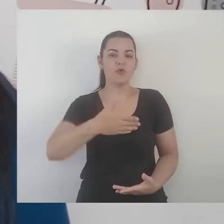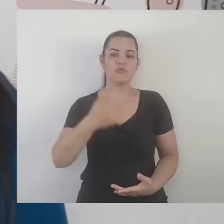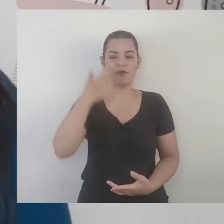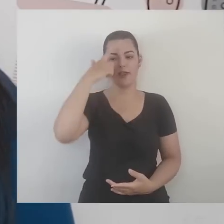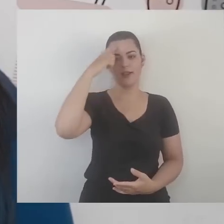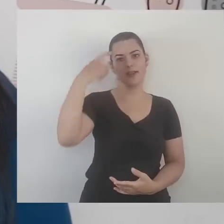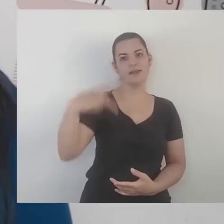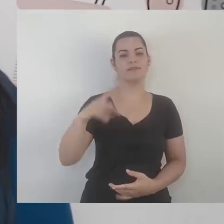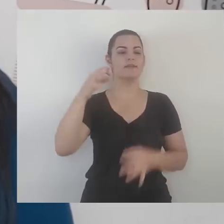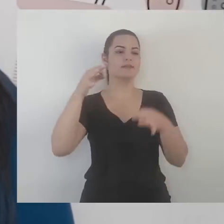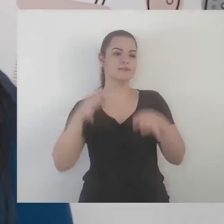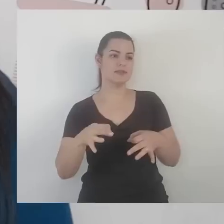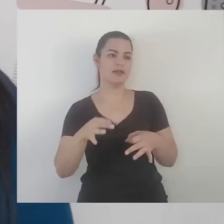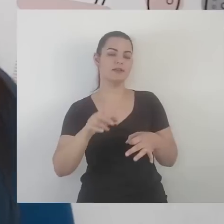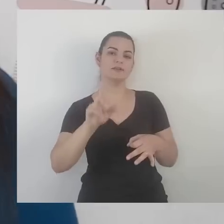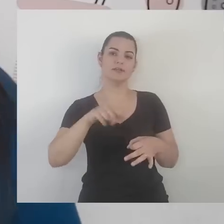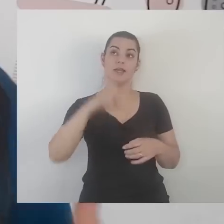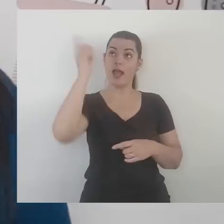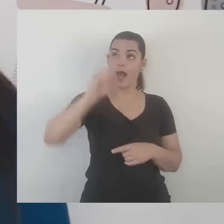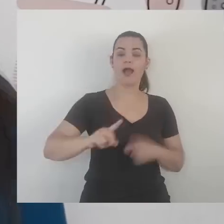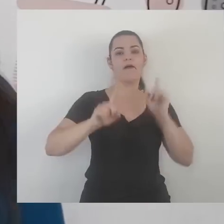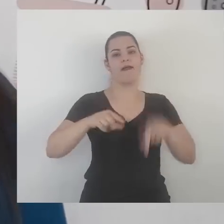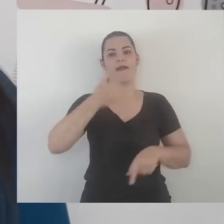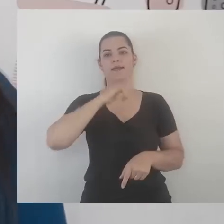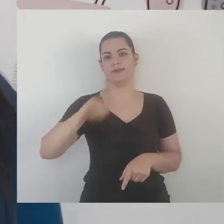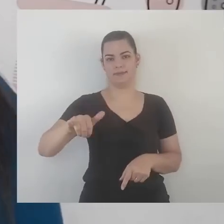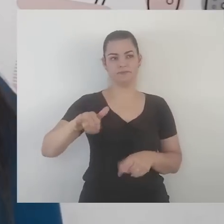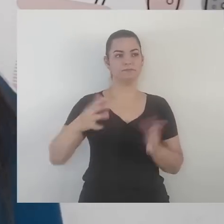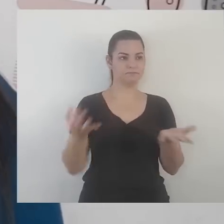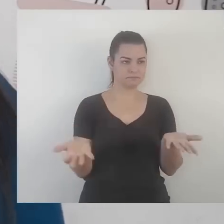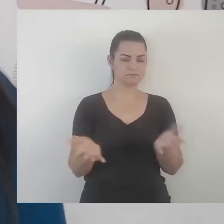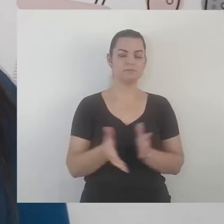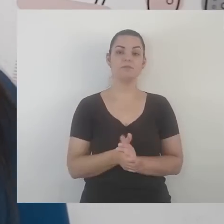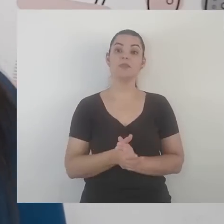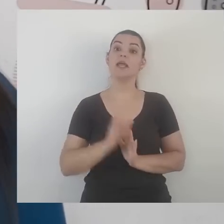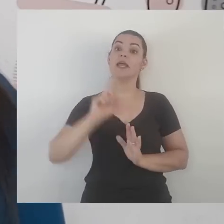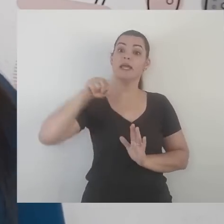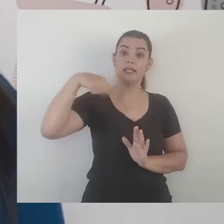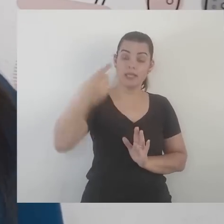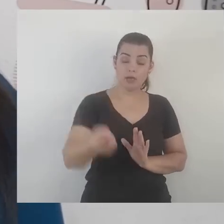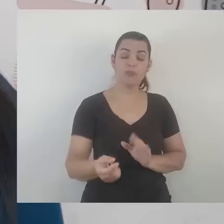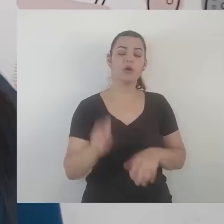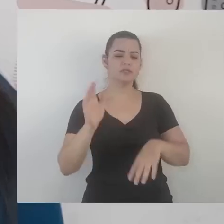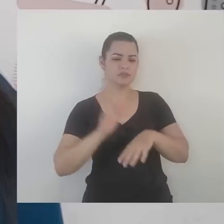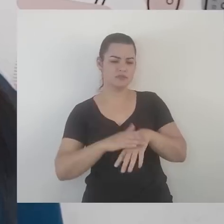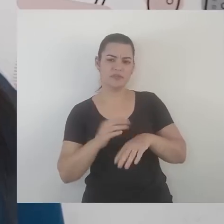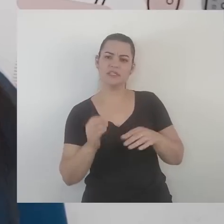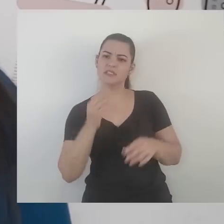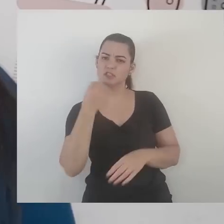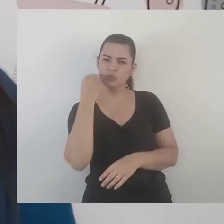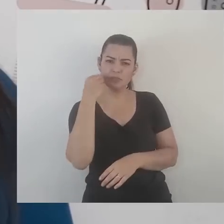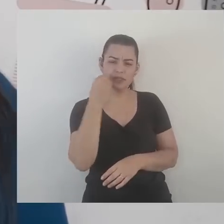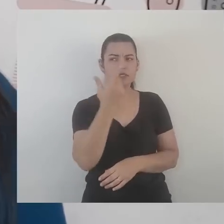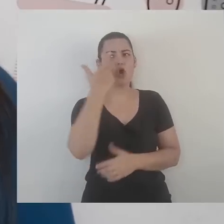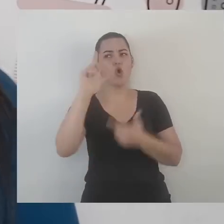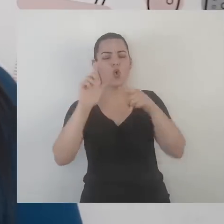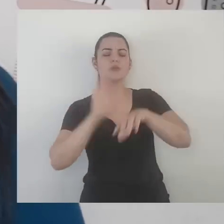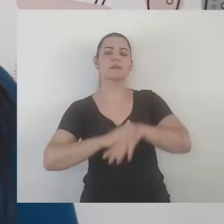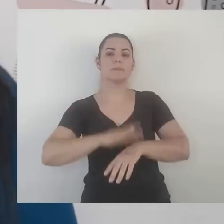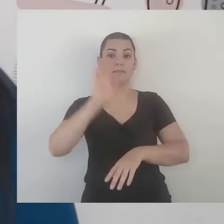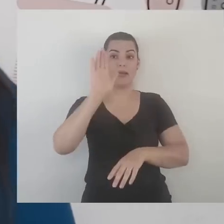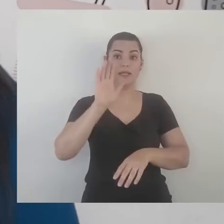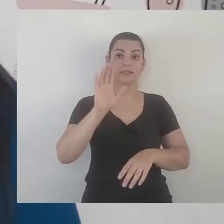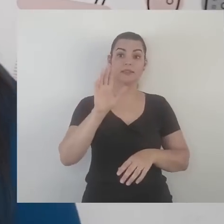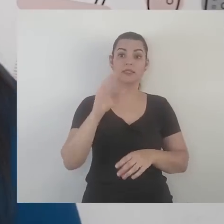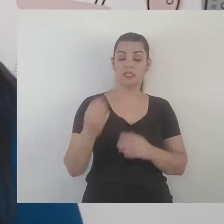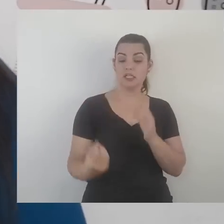de descargas elétricas. Depois ele fez outros experimentos para criar o para-raio. O para-raio é